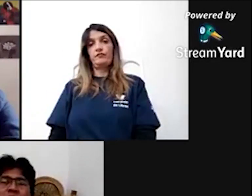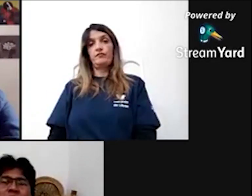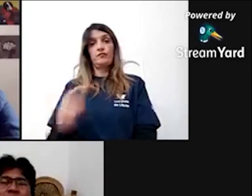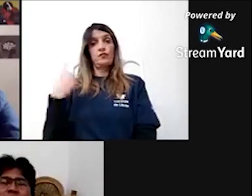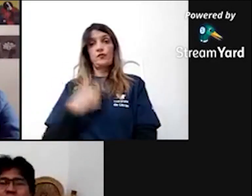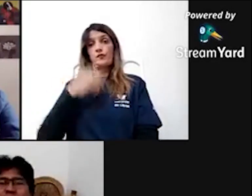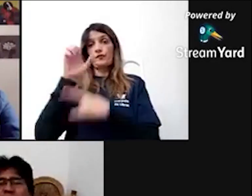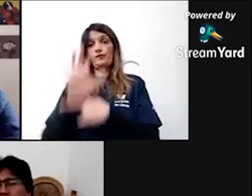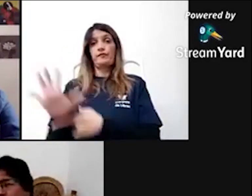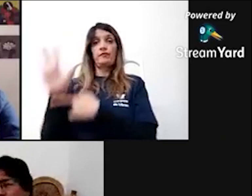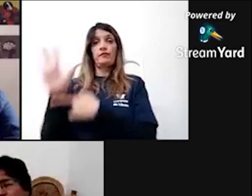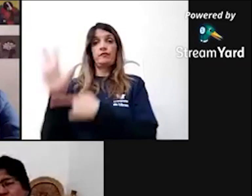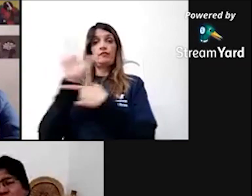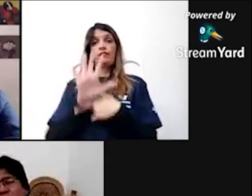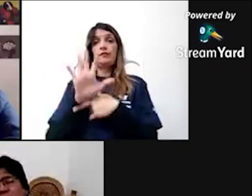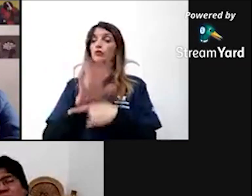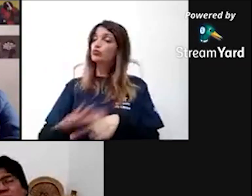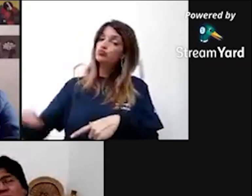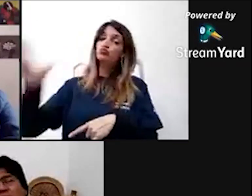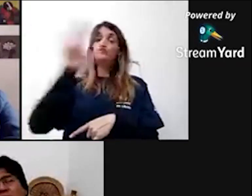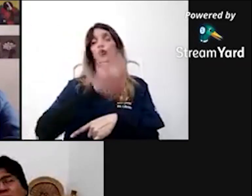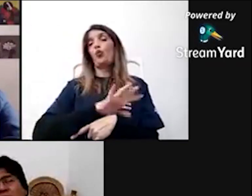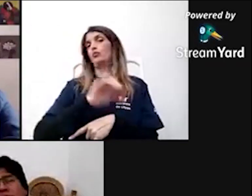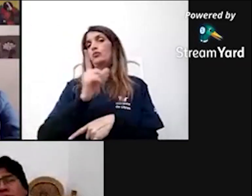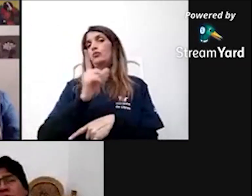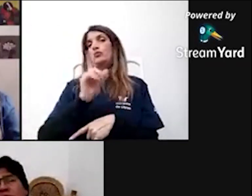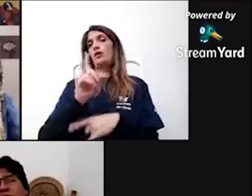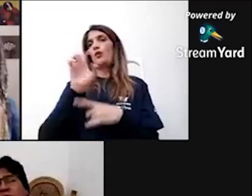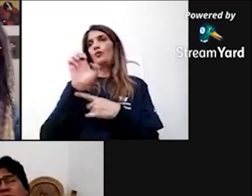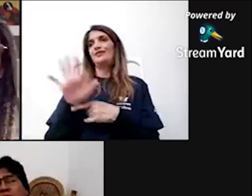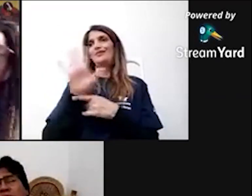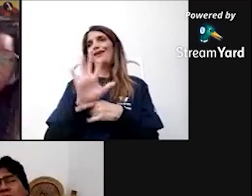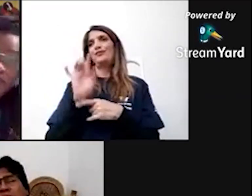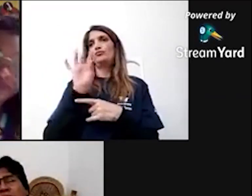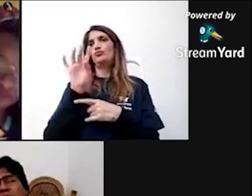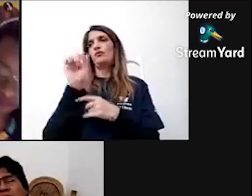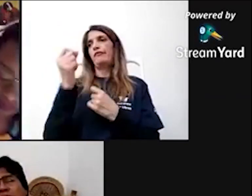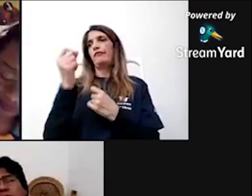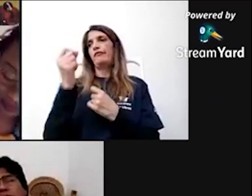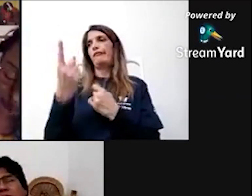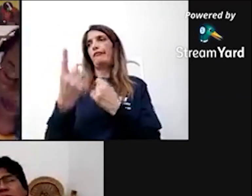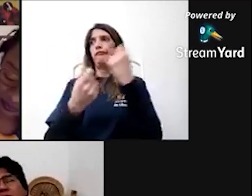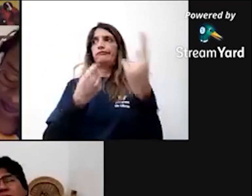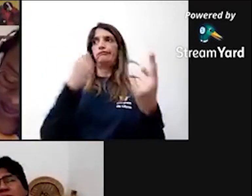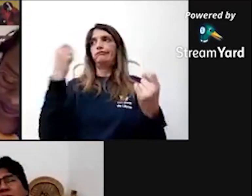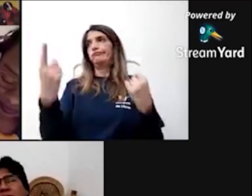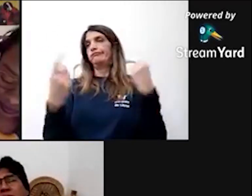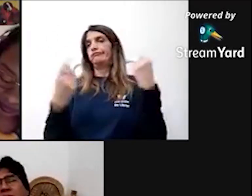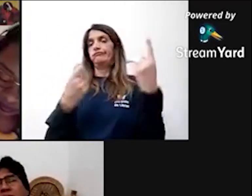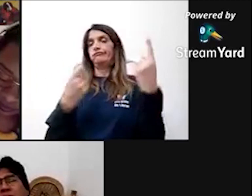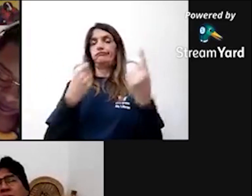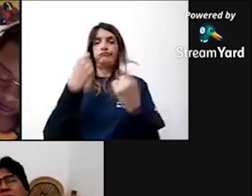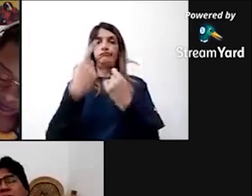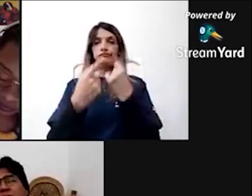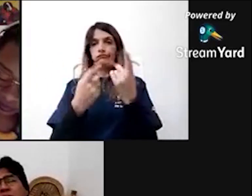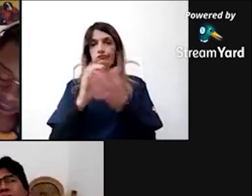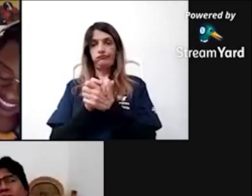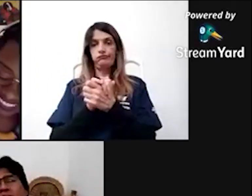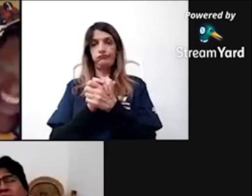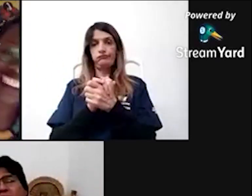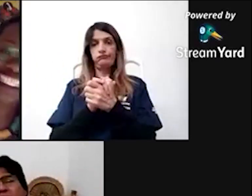que ser o Estado de todos, não o Estado de alguns. Né? Então, nesse sentido, assim, para concluir mais uma vez,